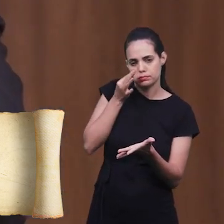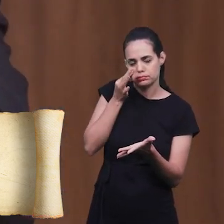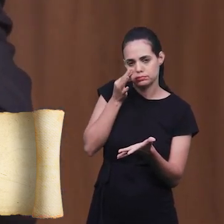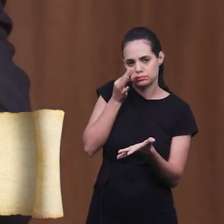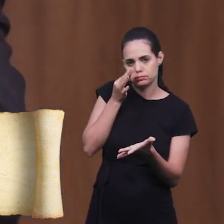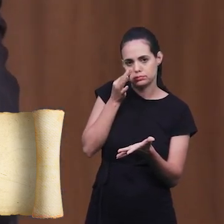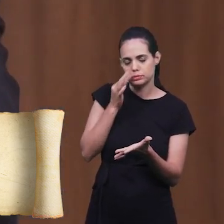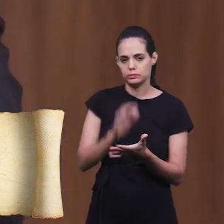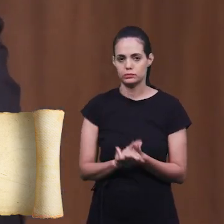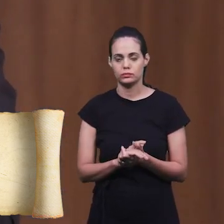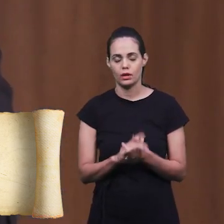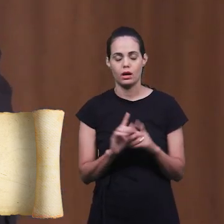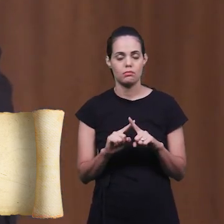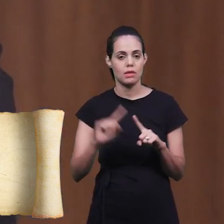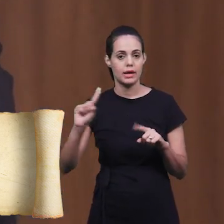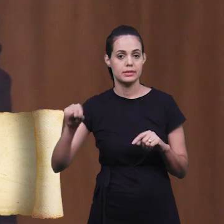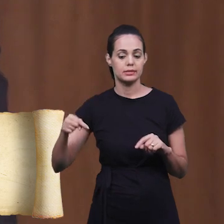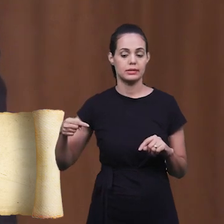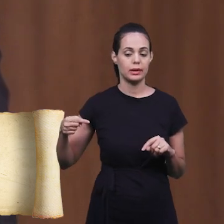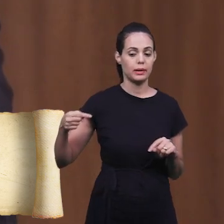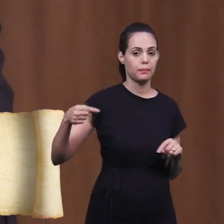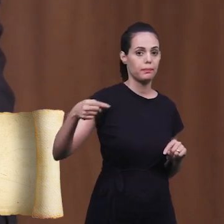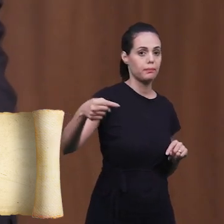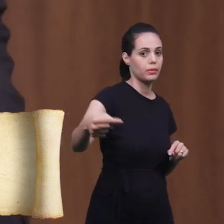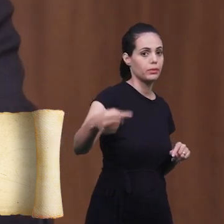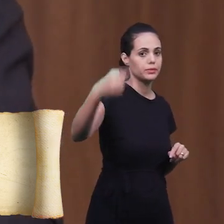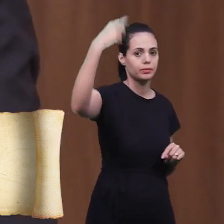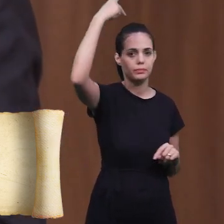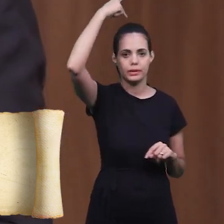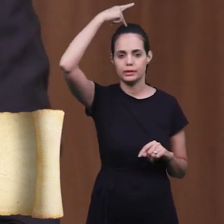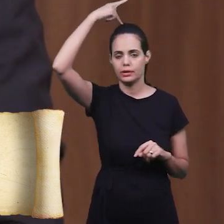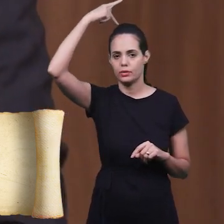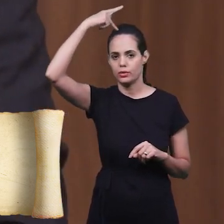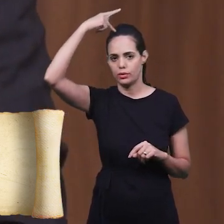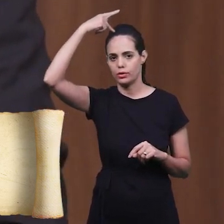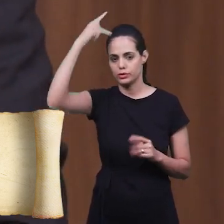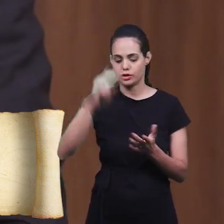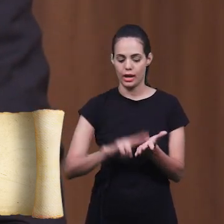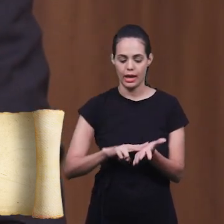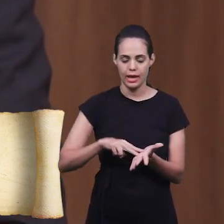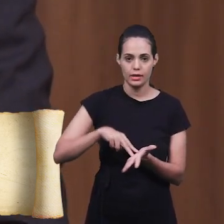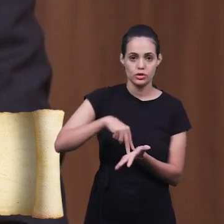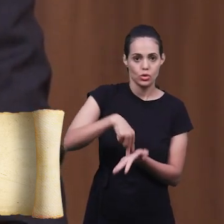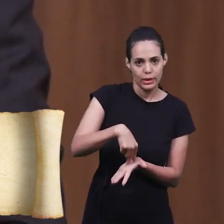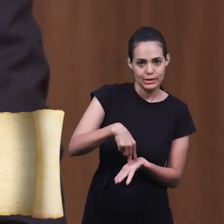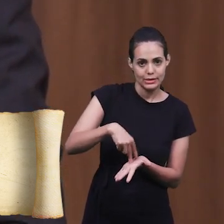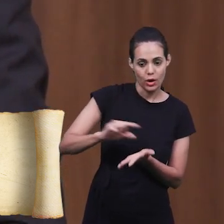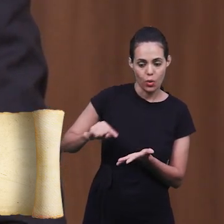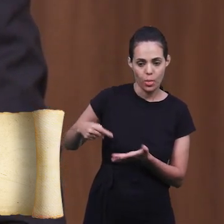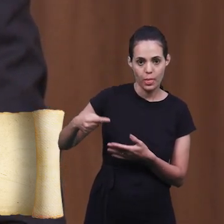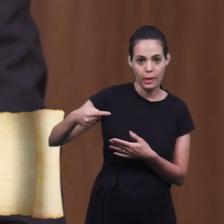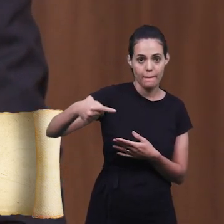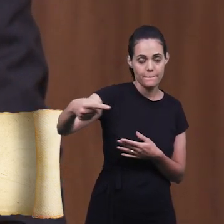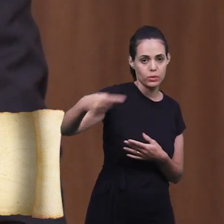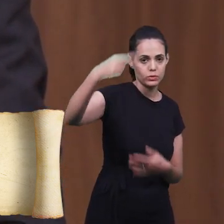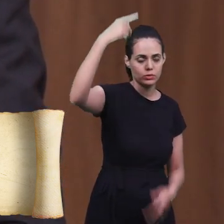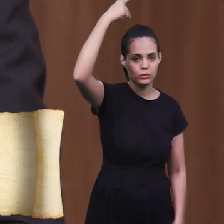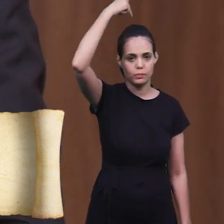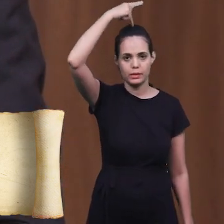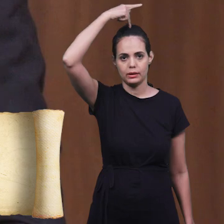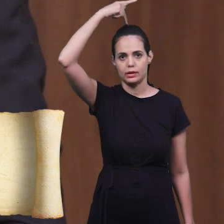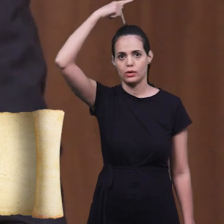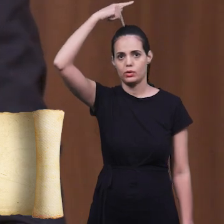após a ressurreição, após o Pentecostes, não só o Tiago